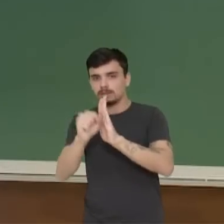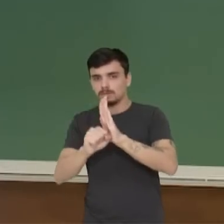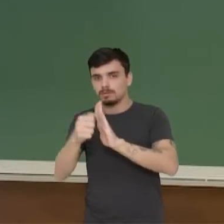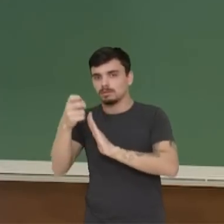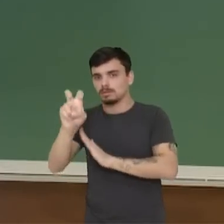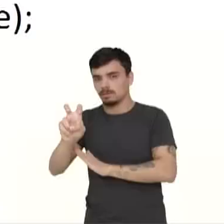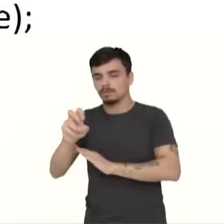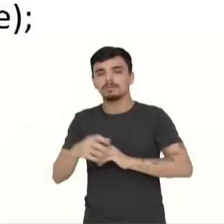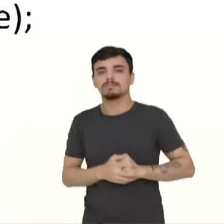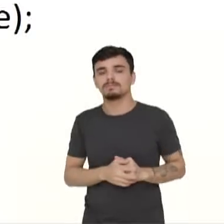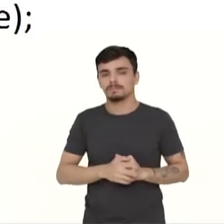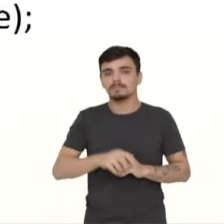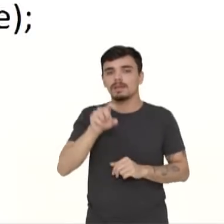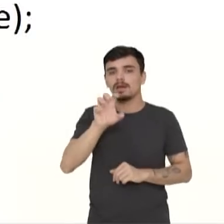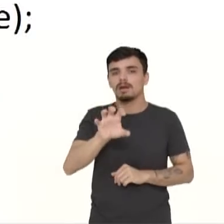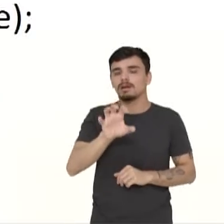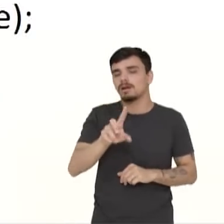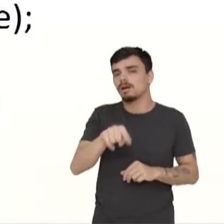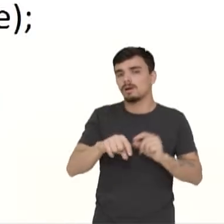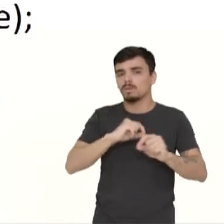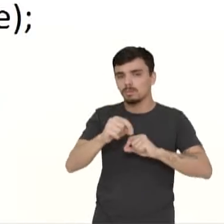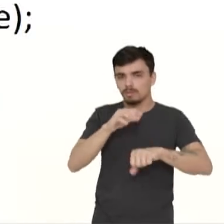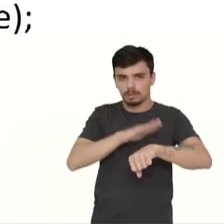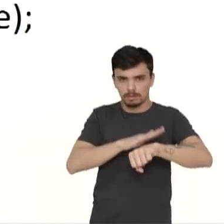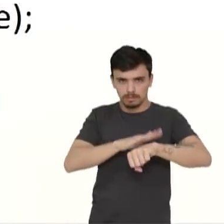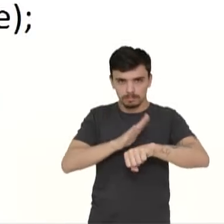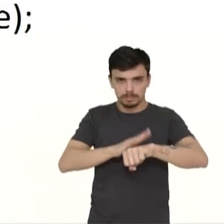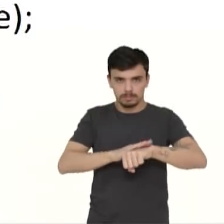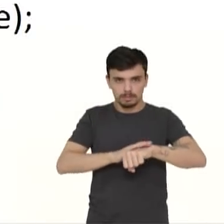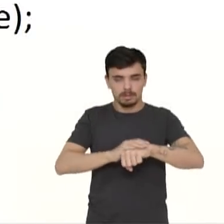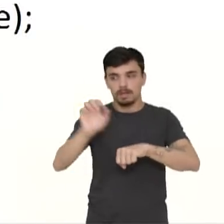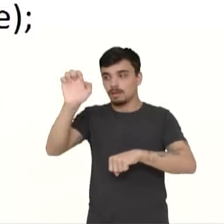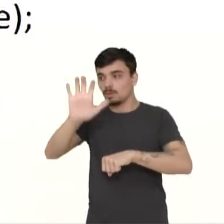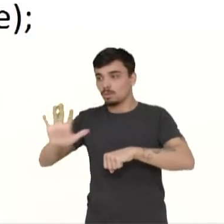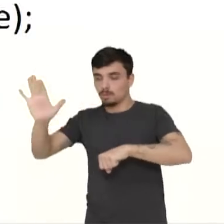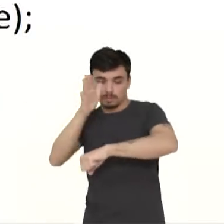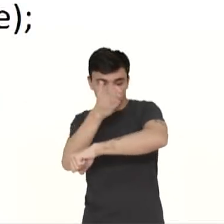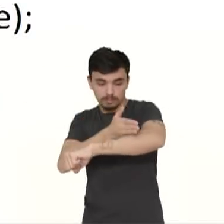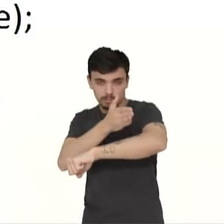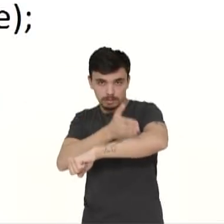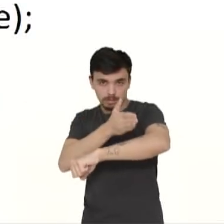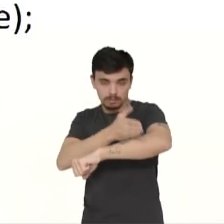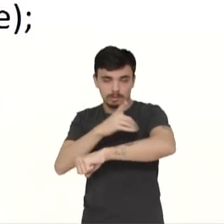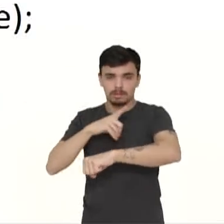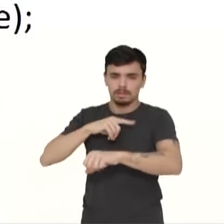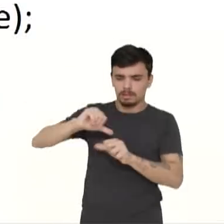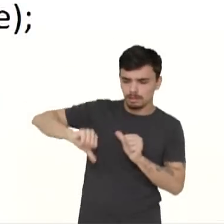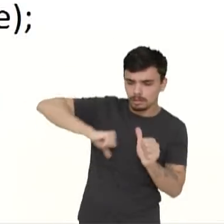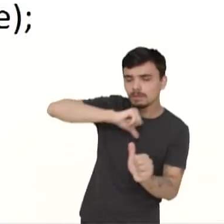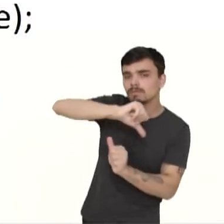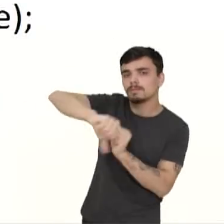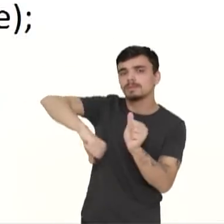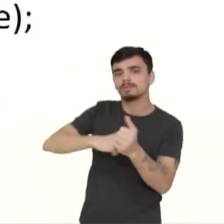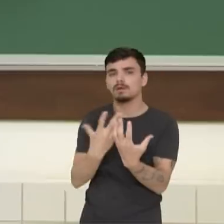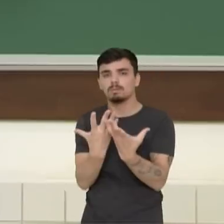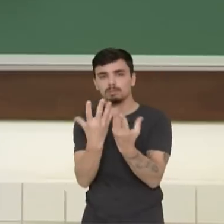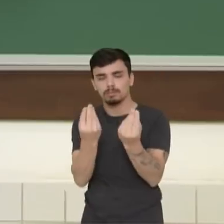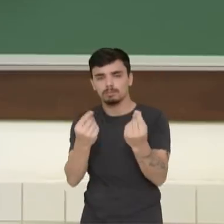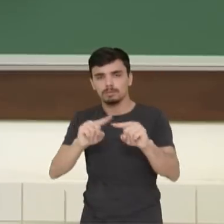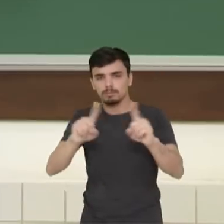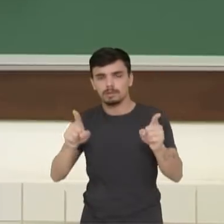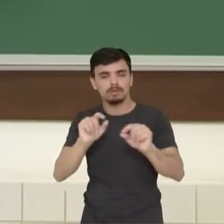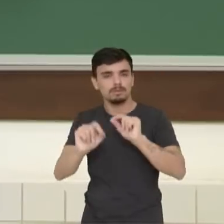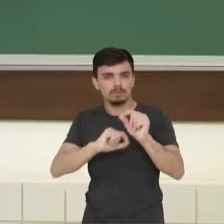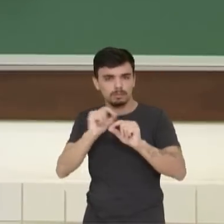XV, e esse é um período em que a Europa medieval ela vai ter inúmeras transformações, né? Não só